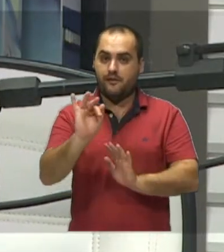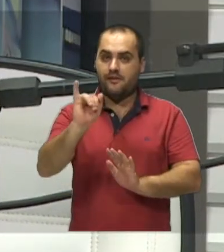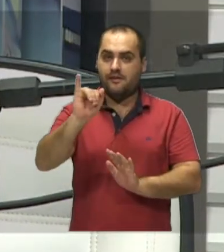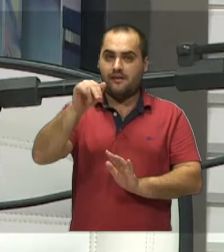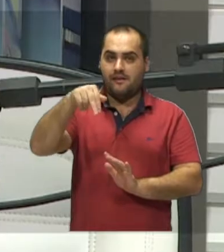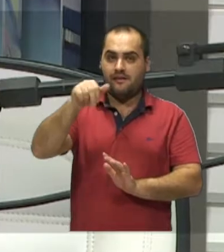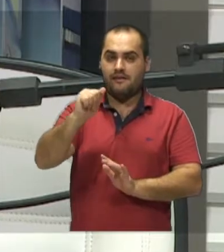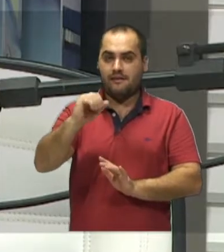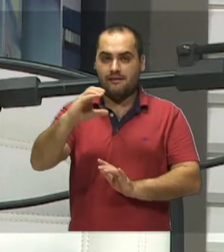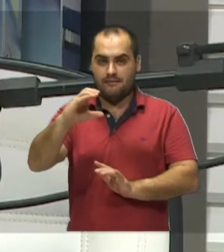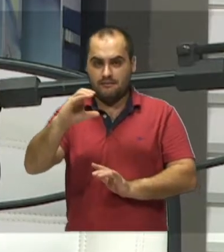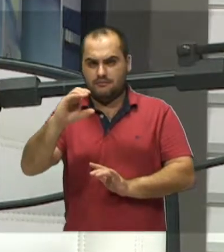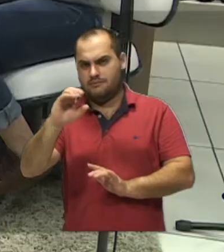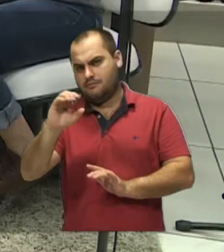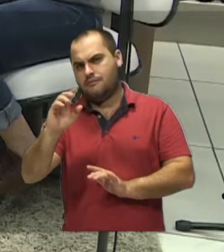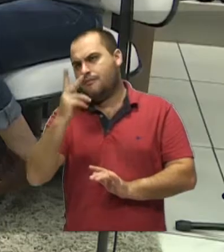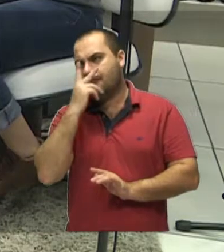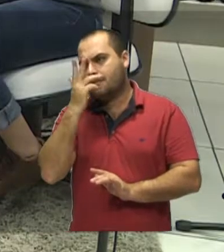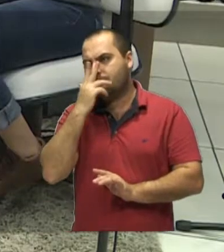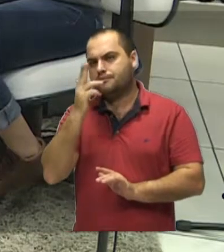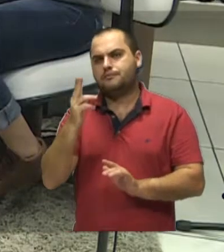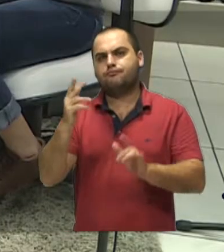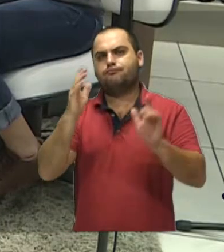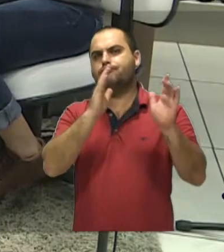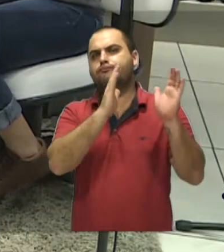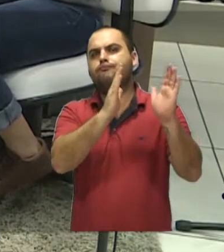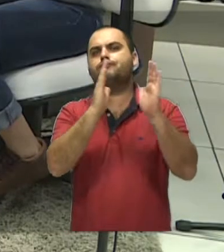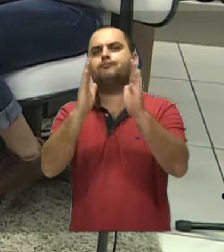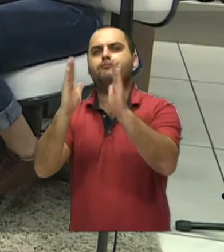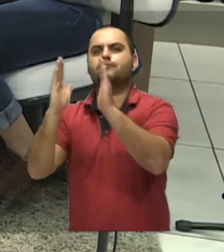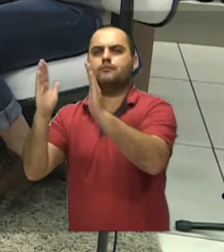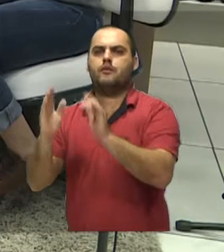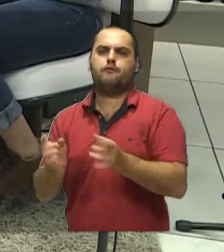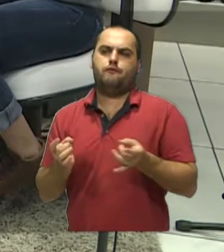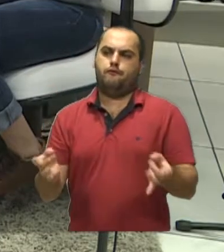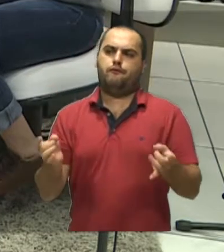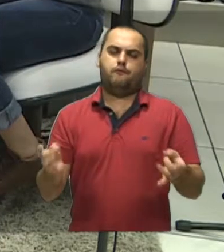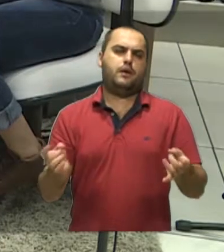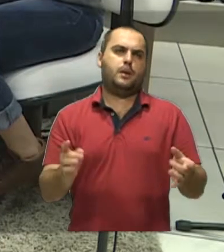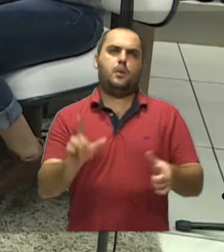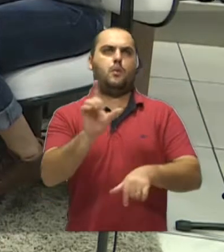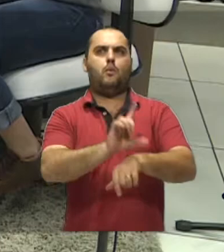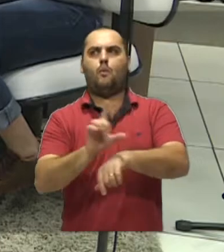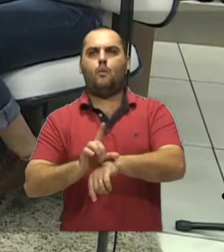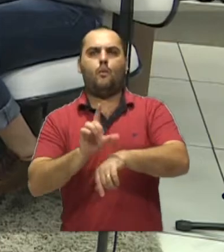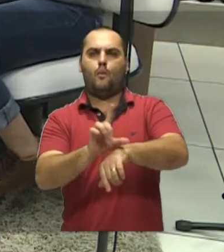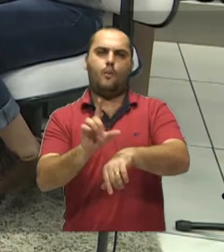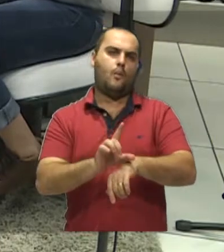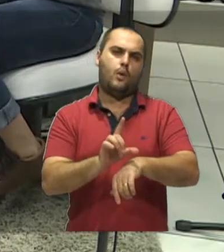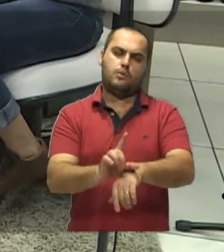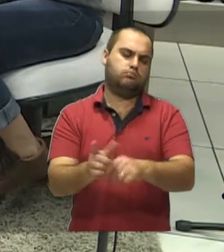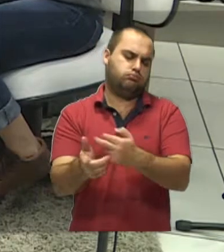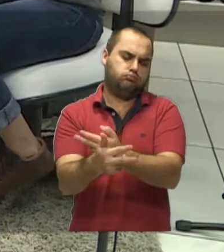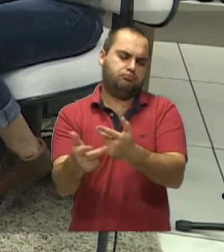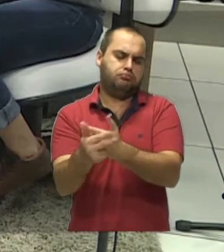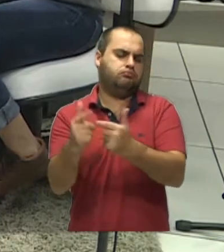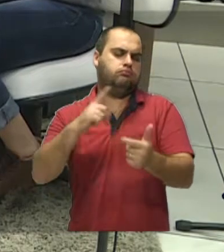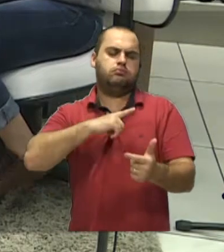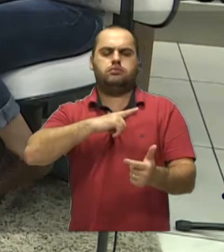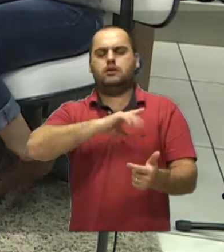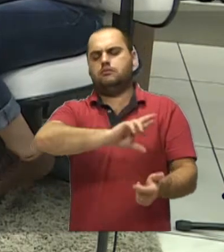FINAC é uma espécie de uma livraria que vem, não só uma livraria, mas vende eletrônico, livraria, é um lugar que tem